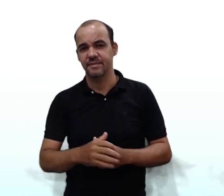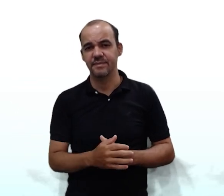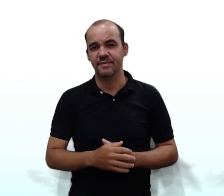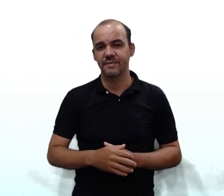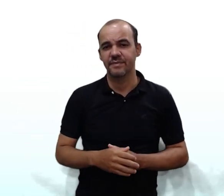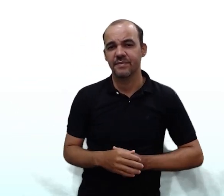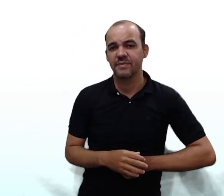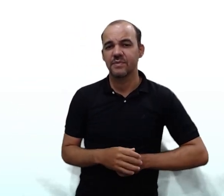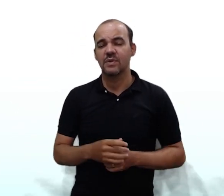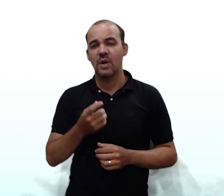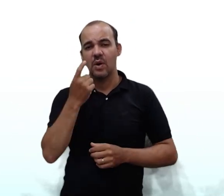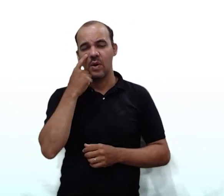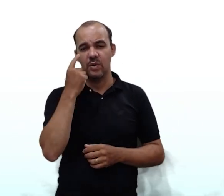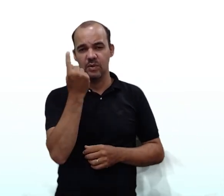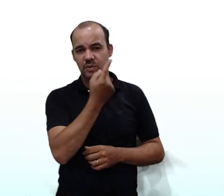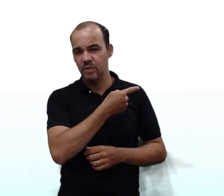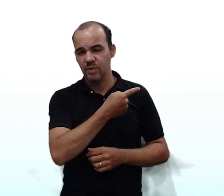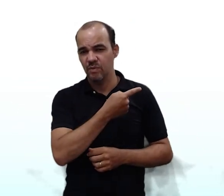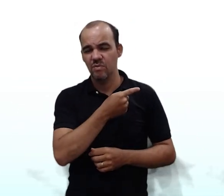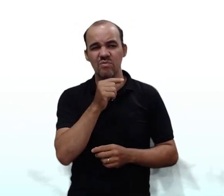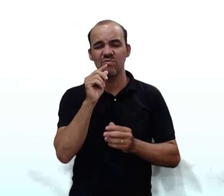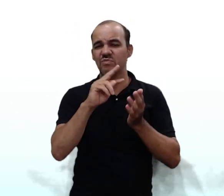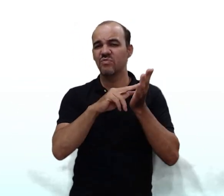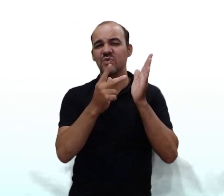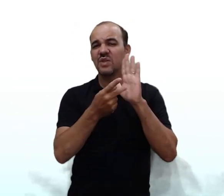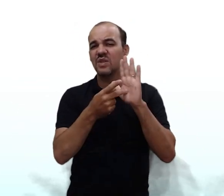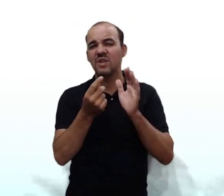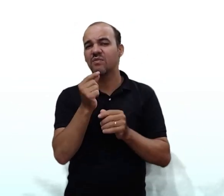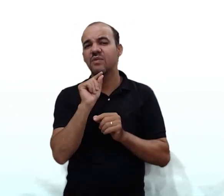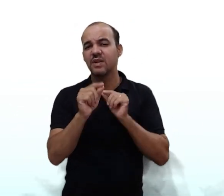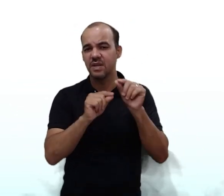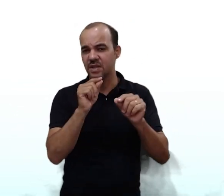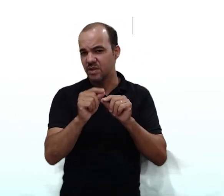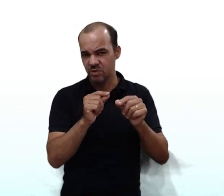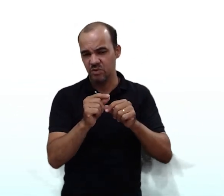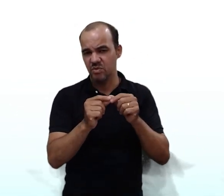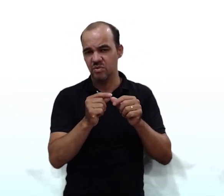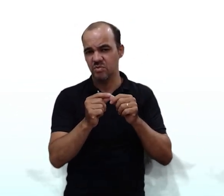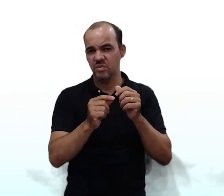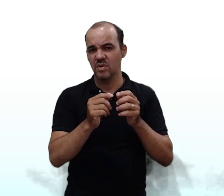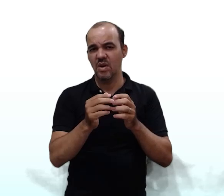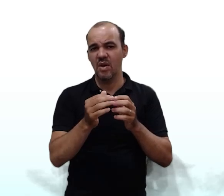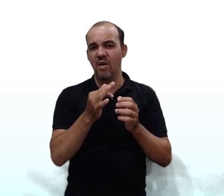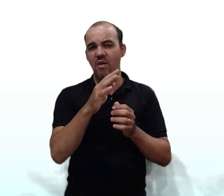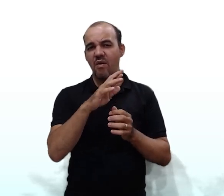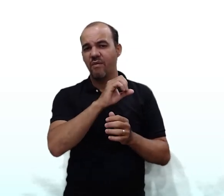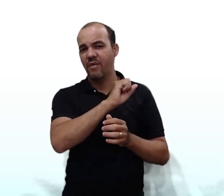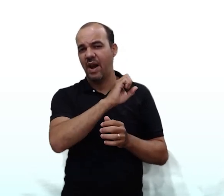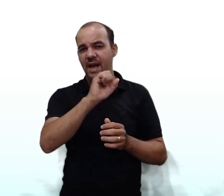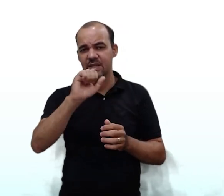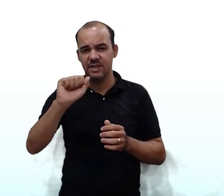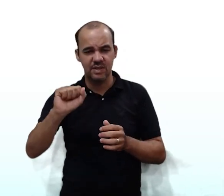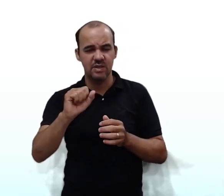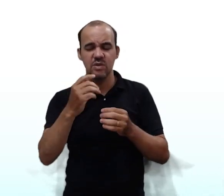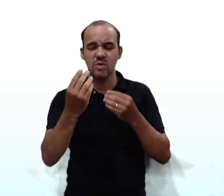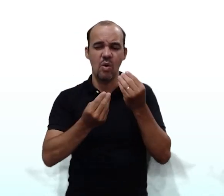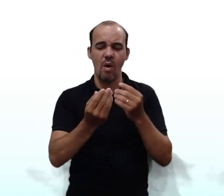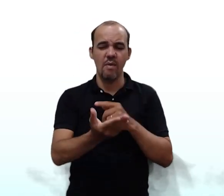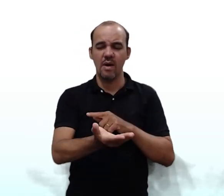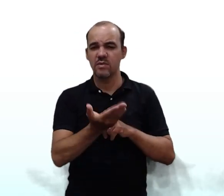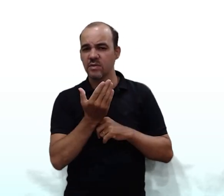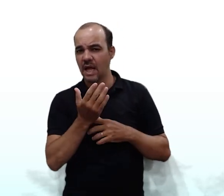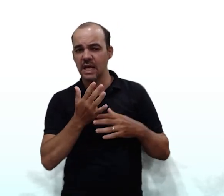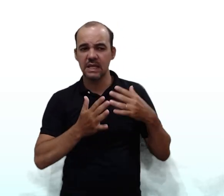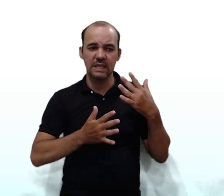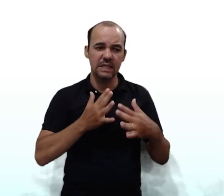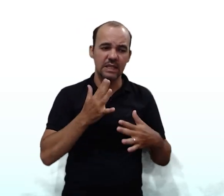é o seguinte, ó. What is a phrasal verb? O que é que seria isso? Que assunto é esse? Como é que ele pode me ajudar? Como é que ele pode me atrapalhar lá na